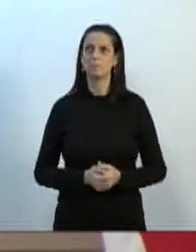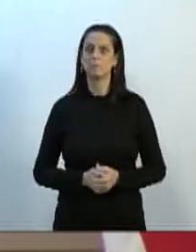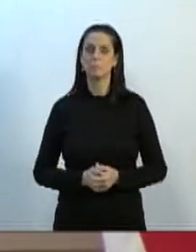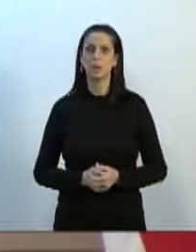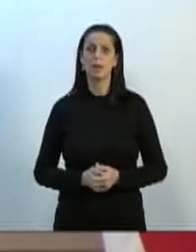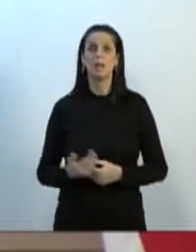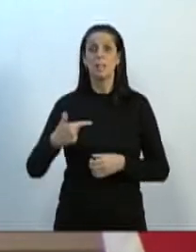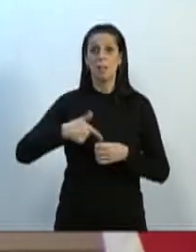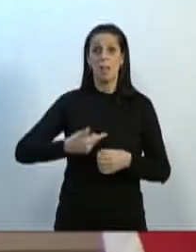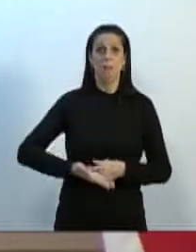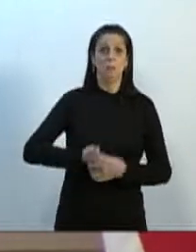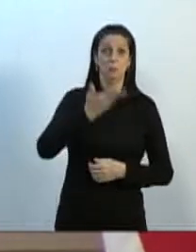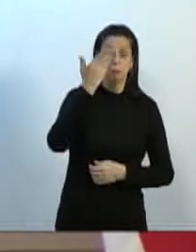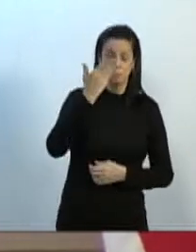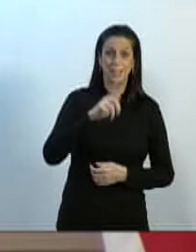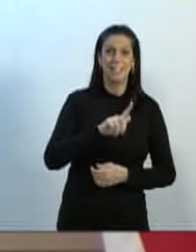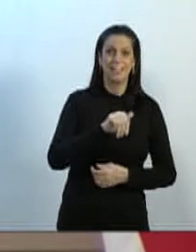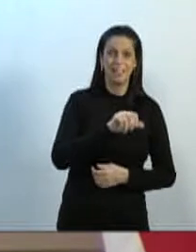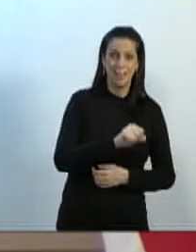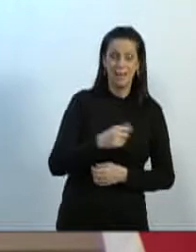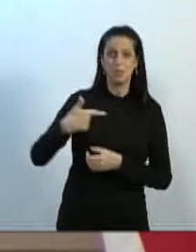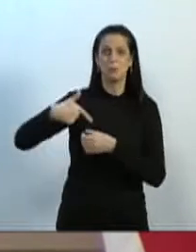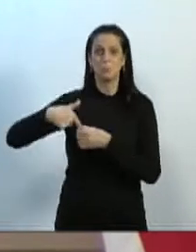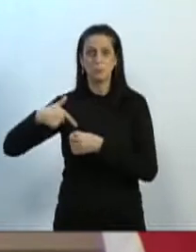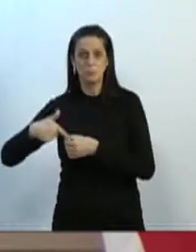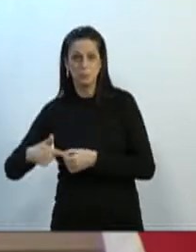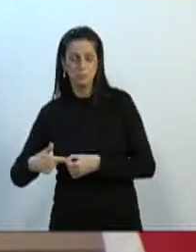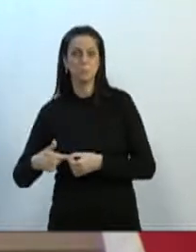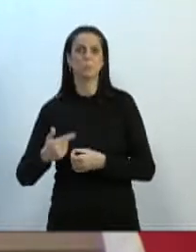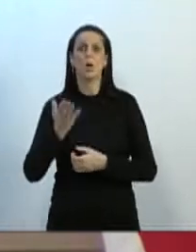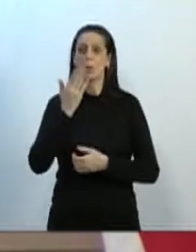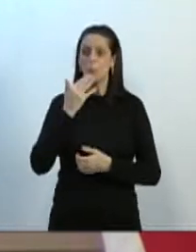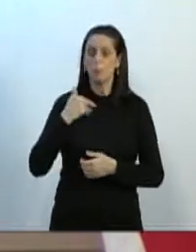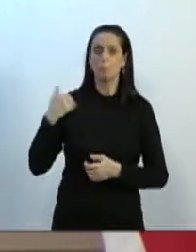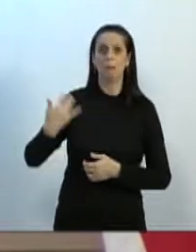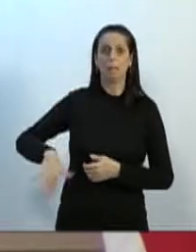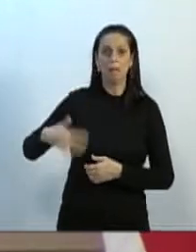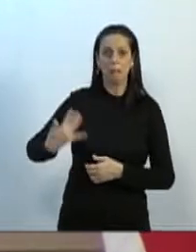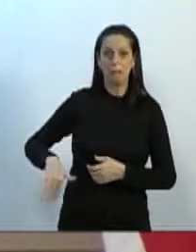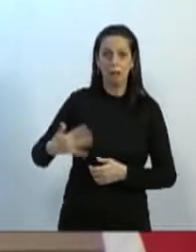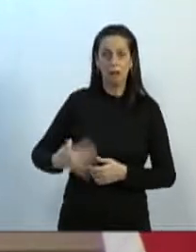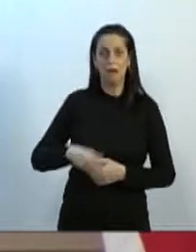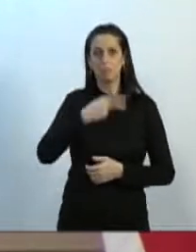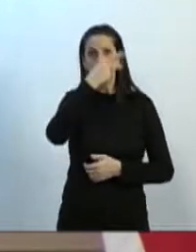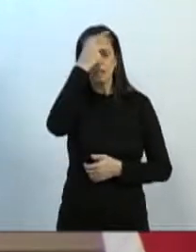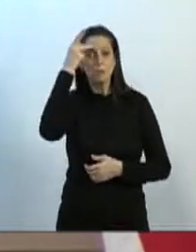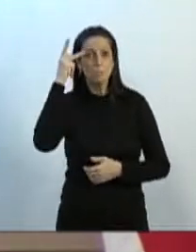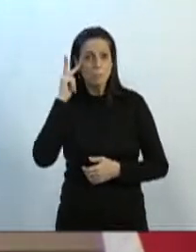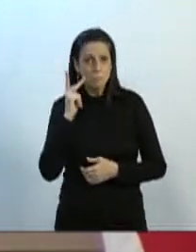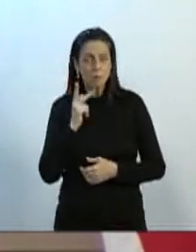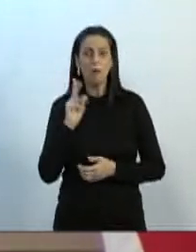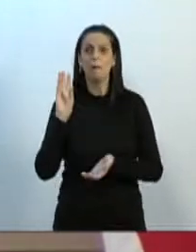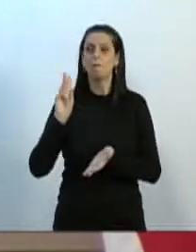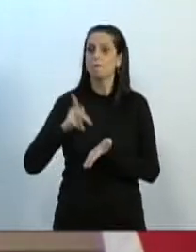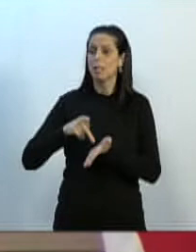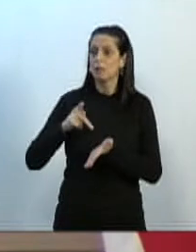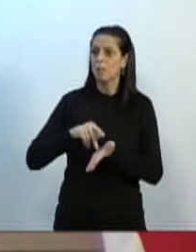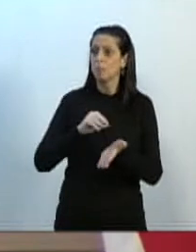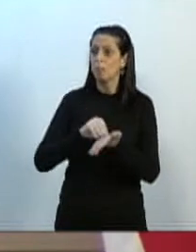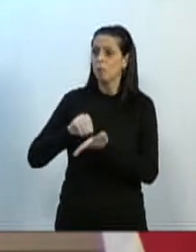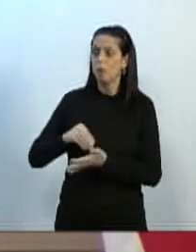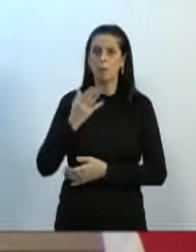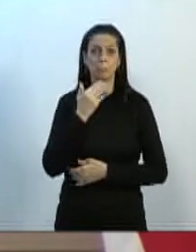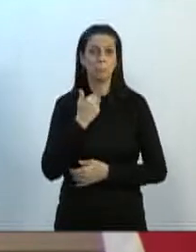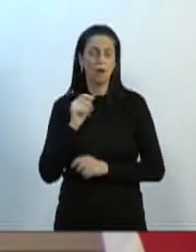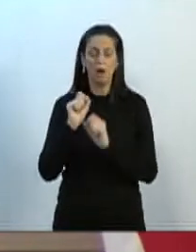cesta básica, combustível, 50 milhões de pessoas vivendo em condições de insegurança alimentar, acordam e